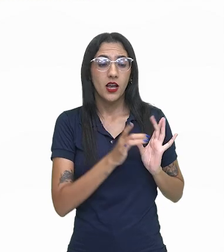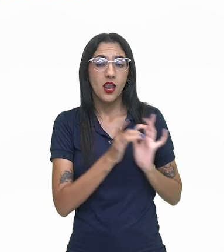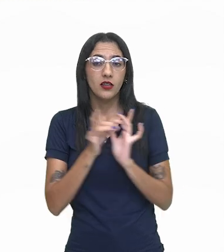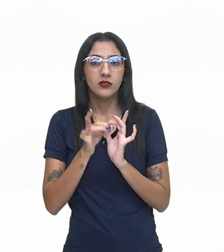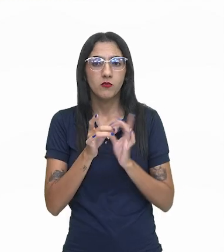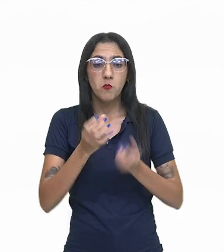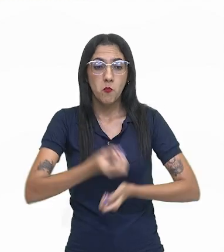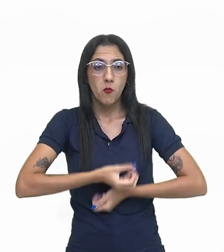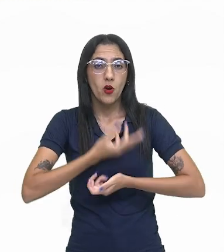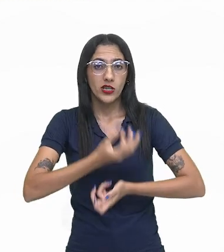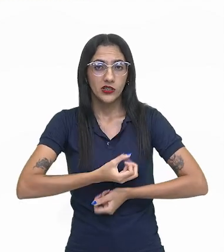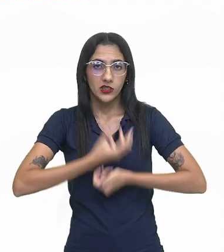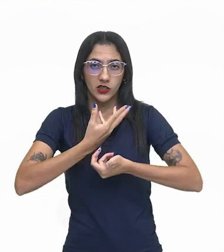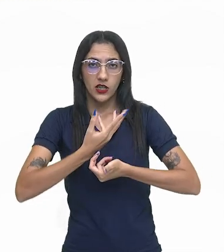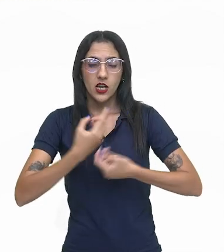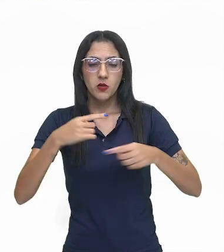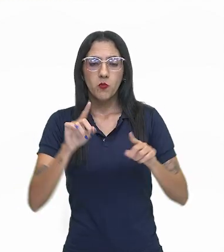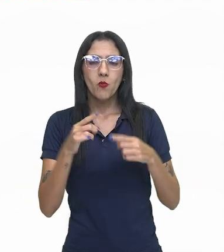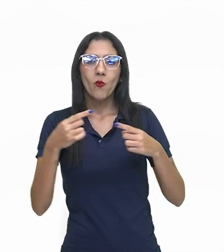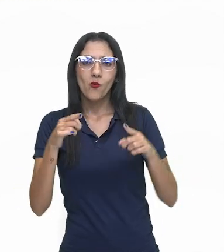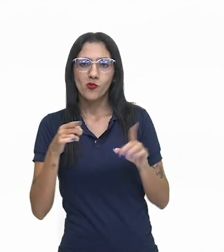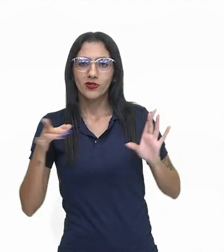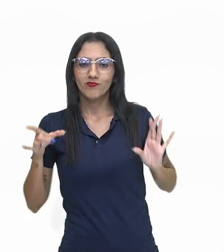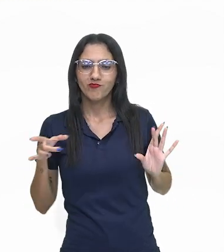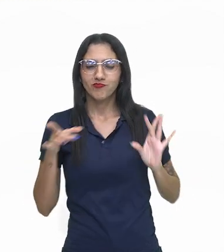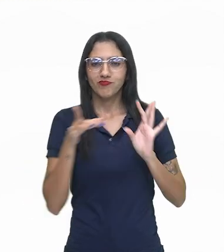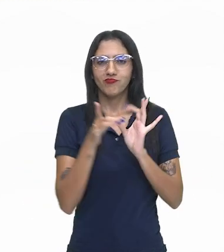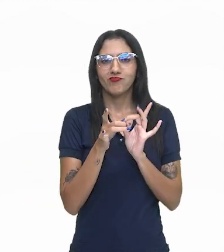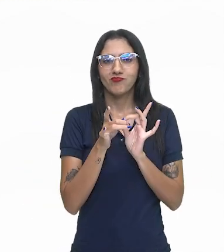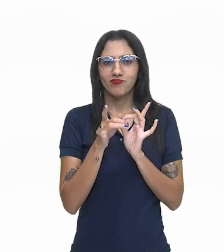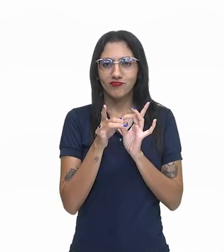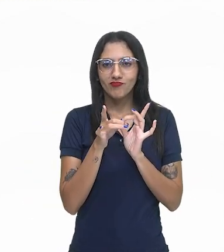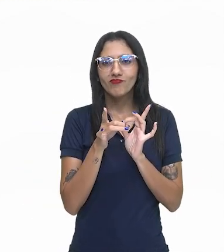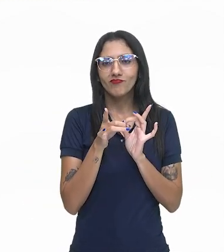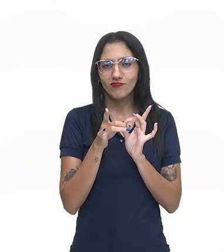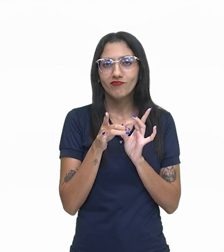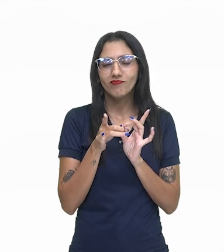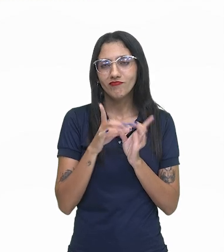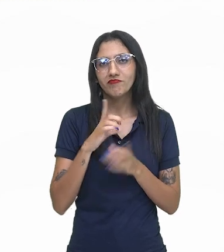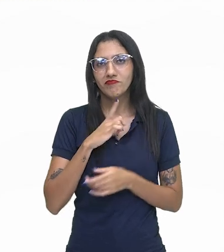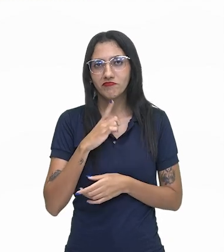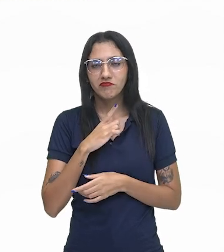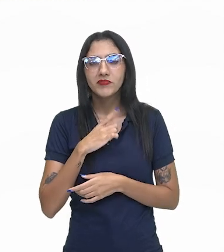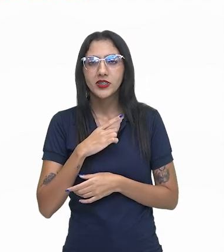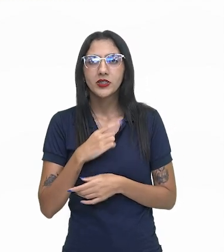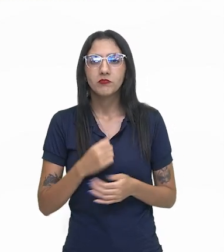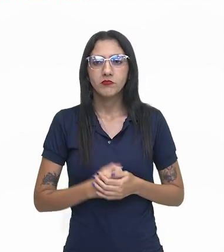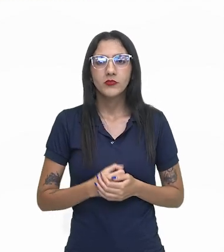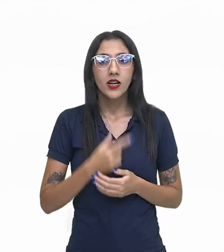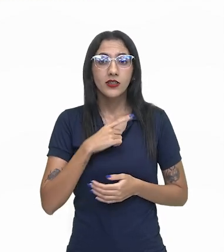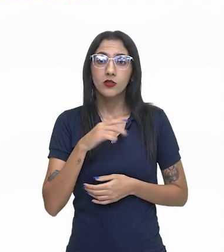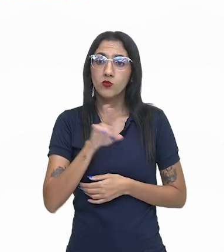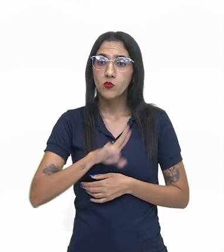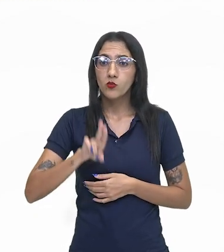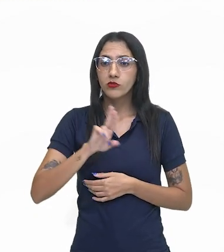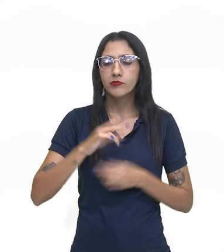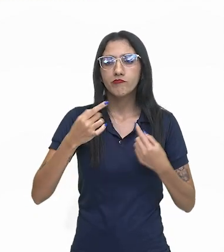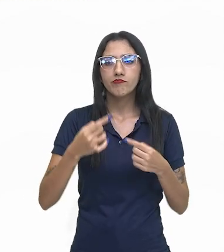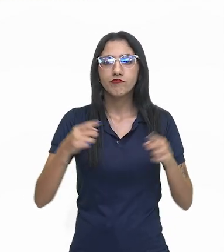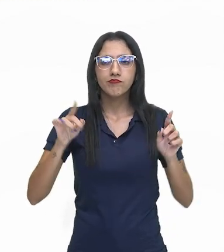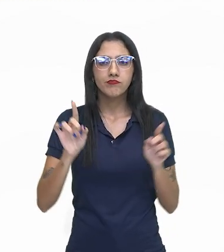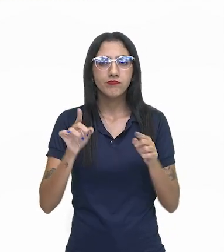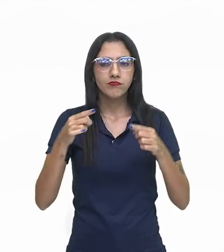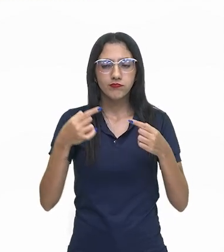poesia e música, ligação entre a poesia e a música, porque eram acompanhadas, né?